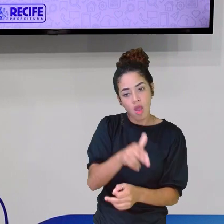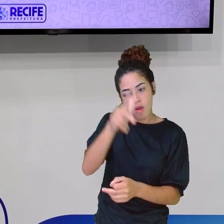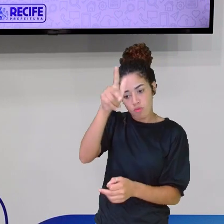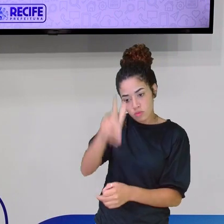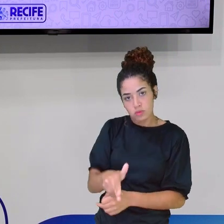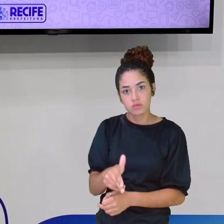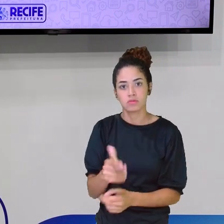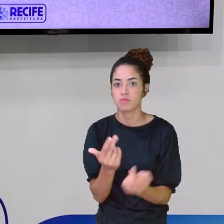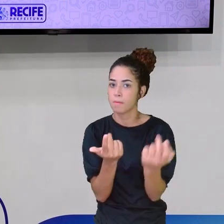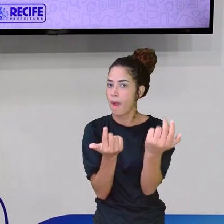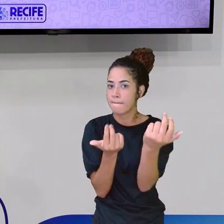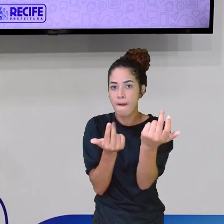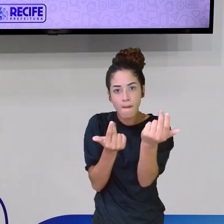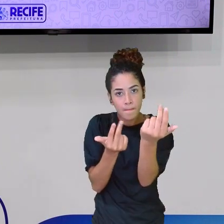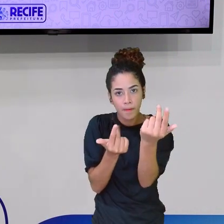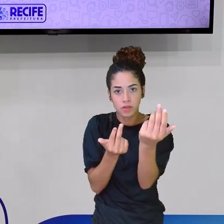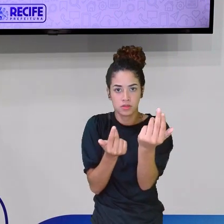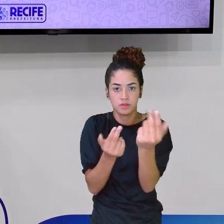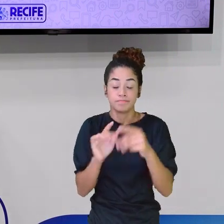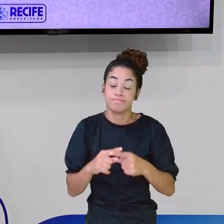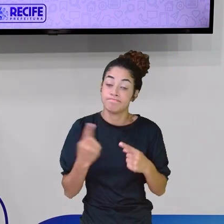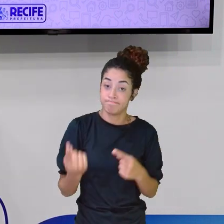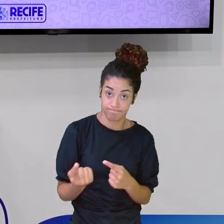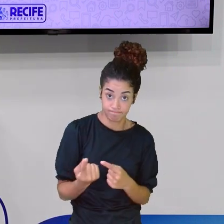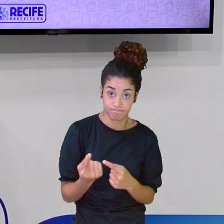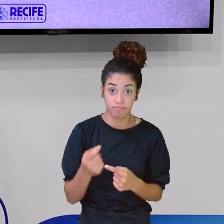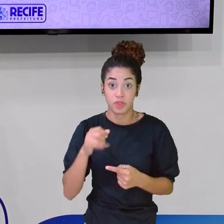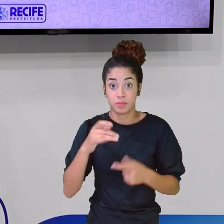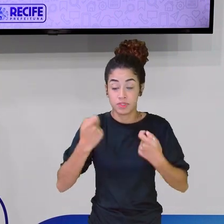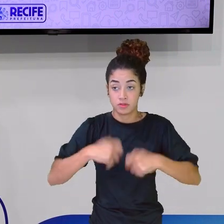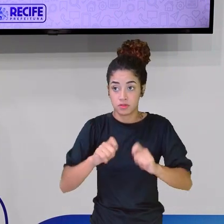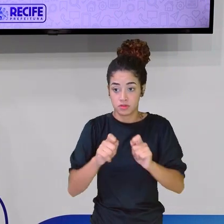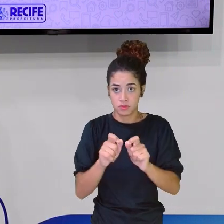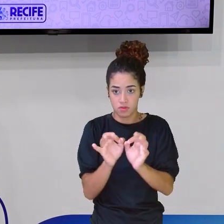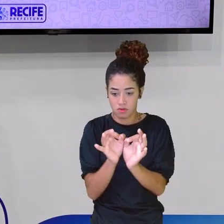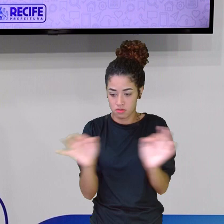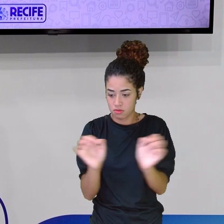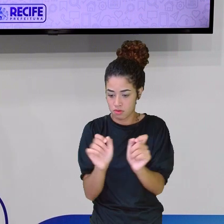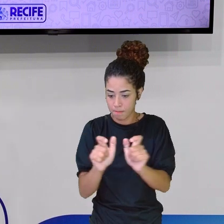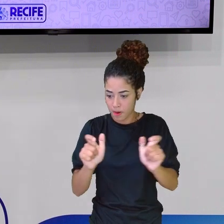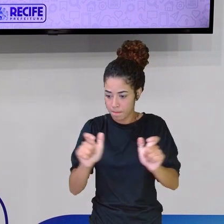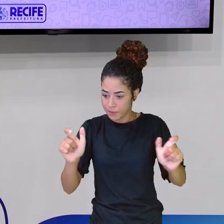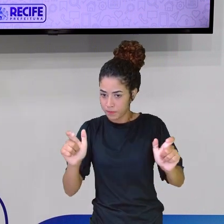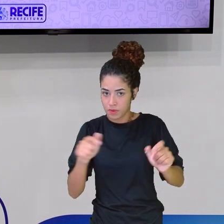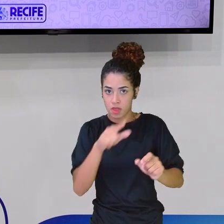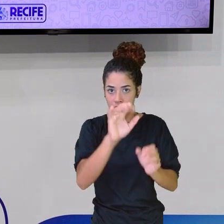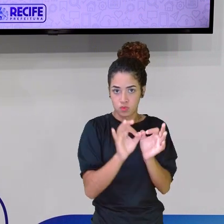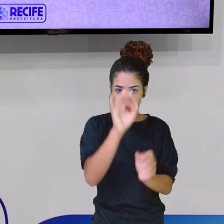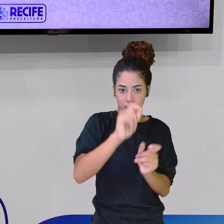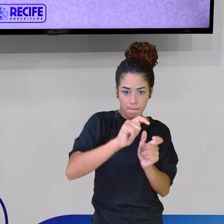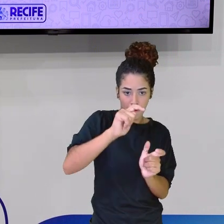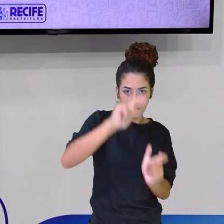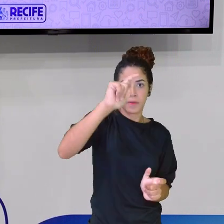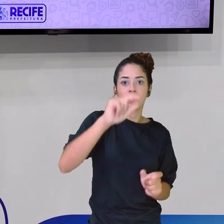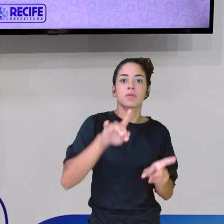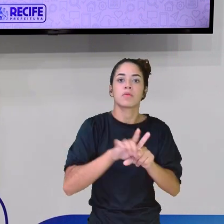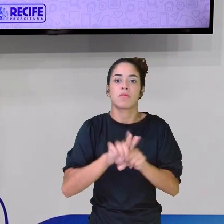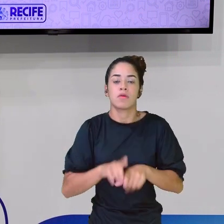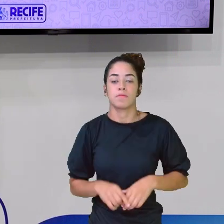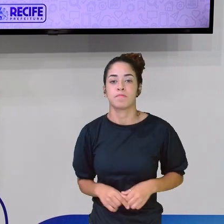proporcional. Eu tenho que ampliar em 2 vezes a minha altura e a minha base, como eu fiz aqui,